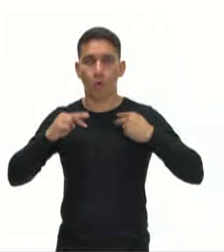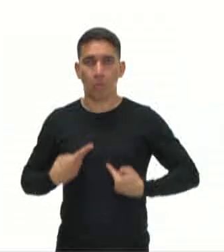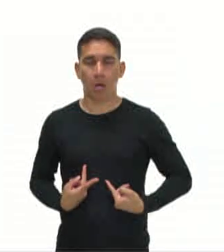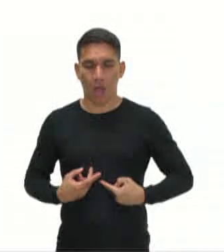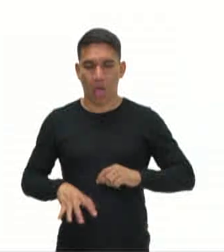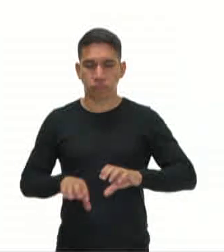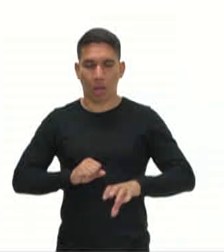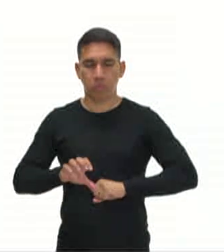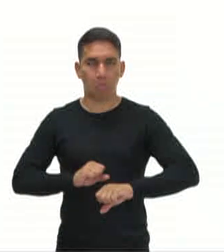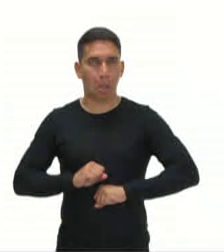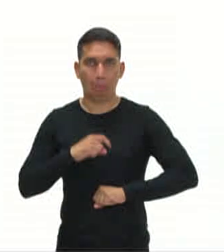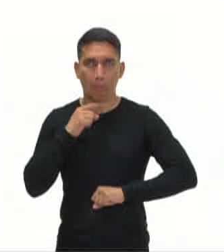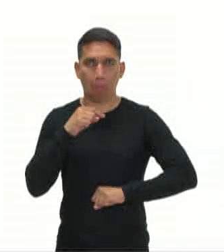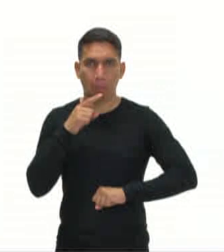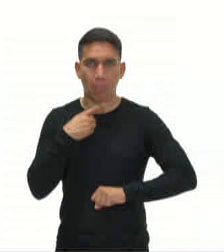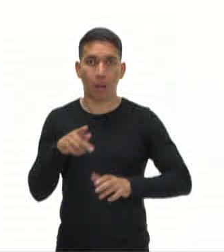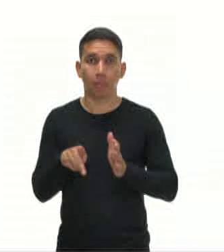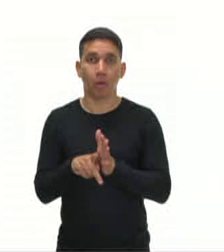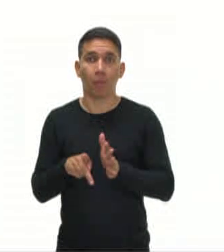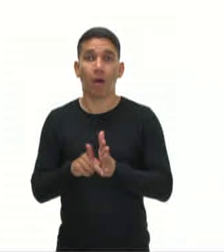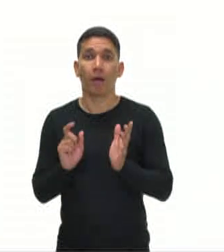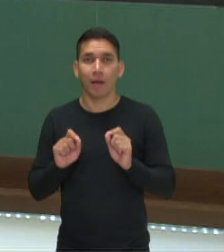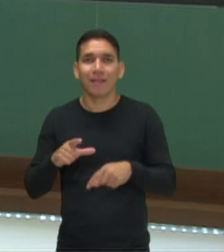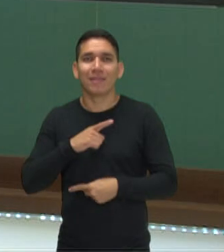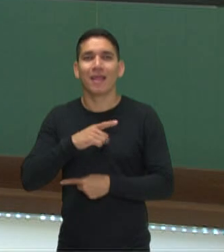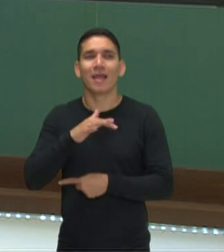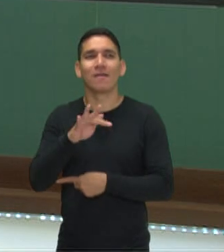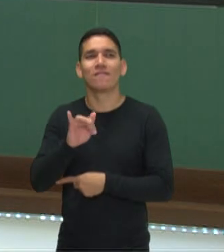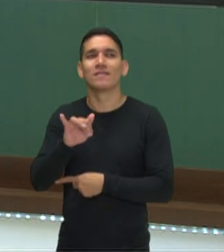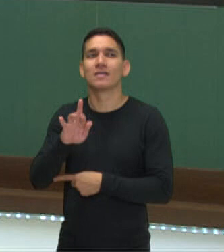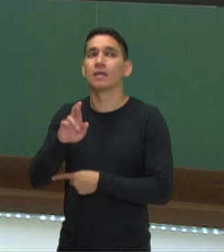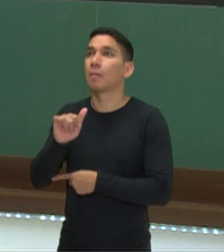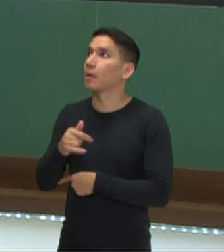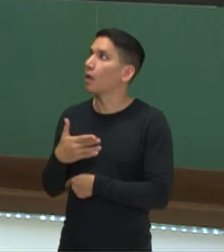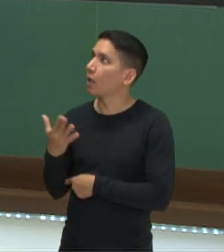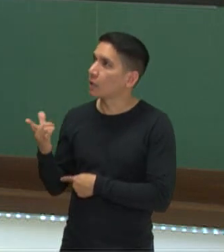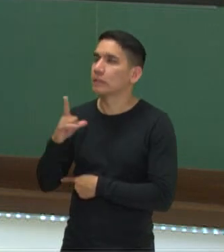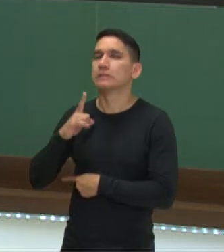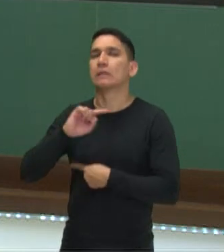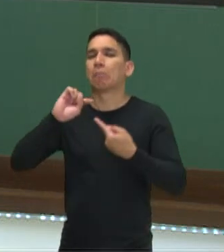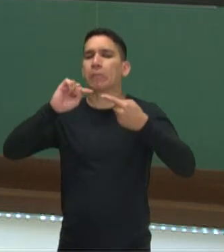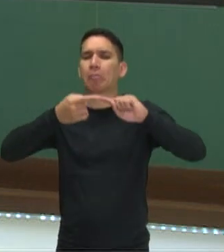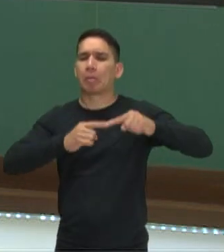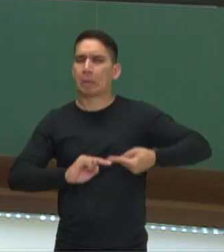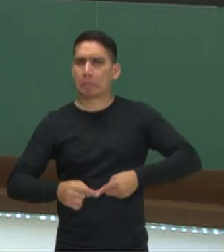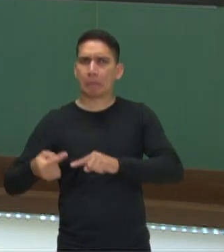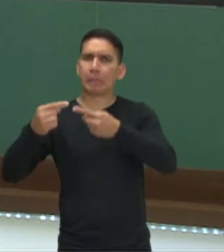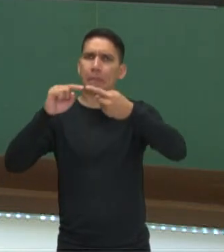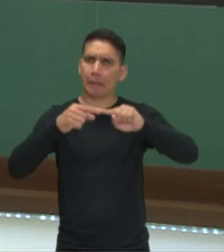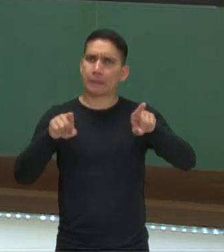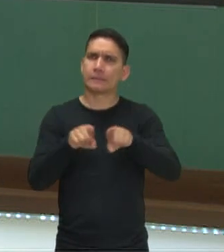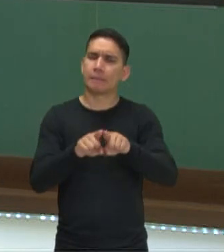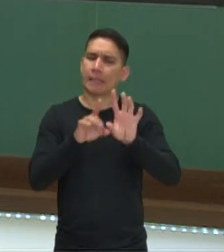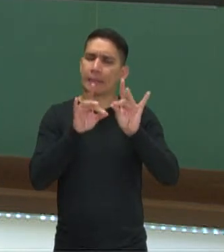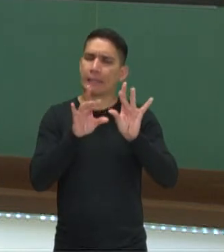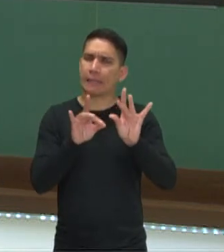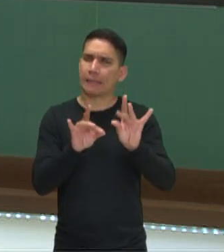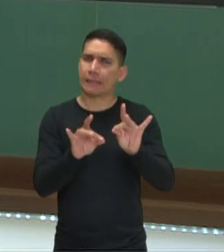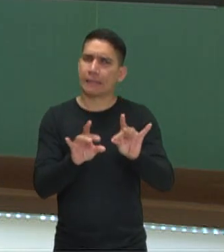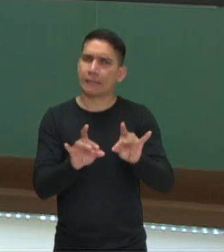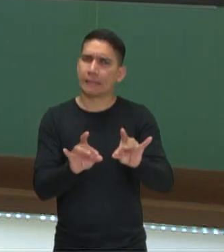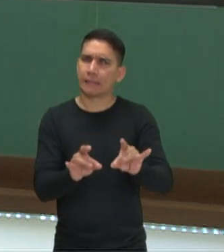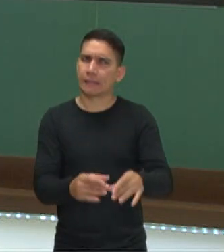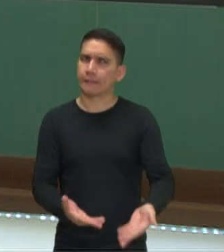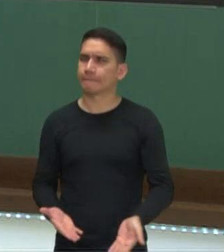constituindo uma fibra dietética. Aqui então nós temos a estrutura da celulose, também uma estrutura bastante complexa, tá?